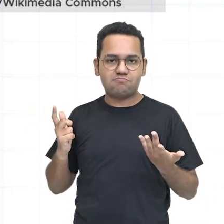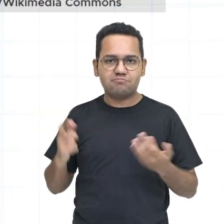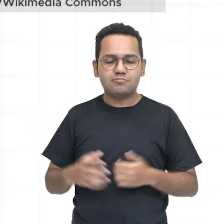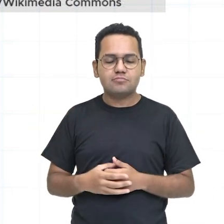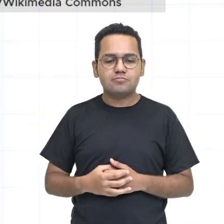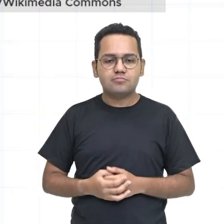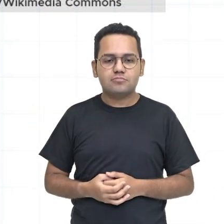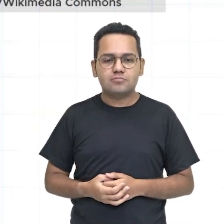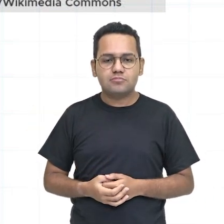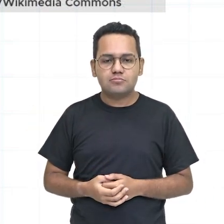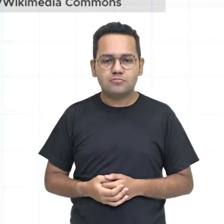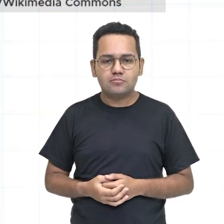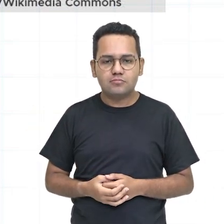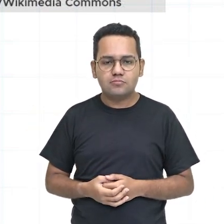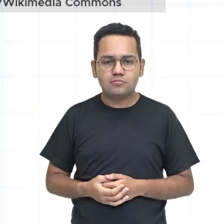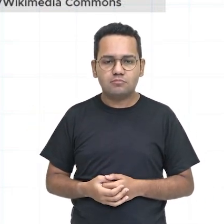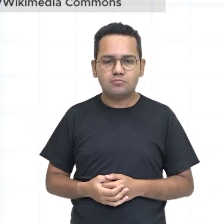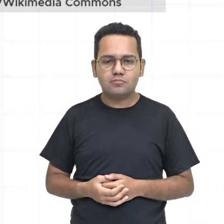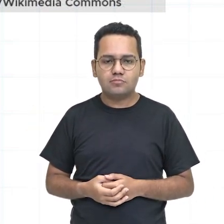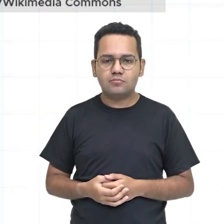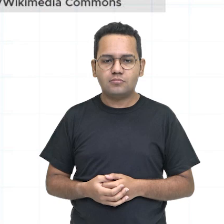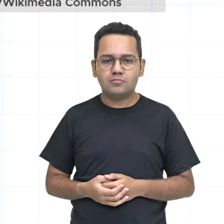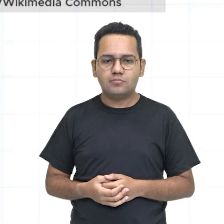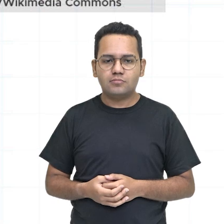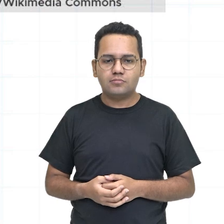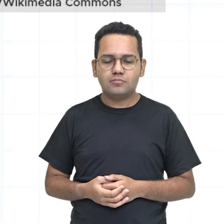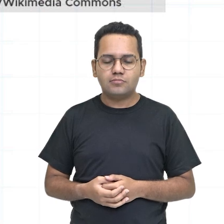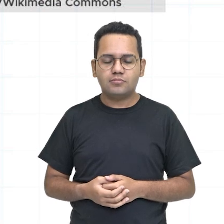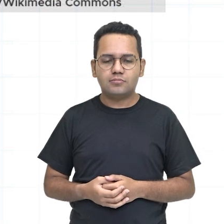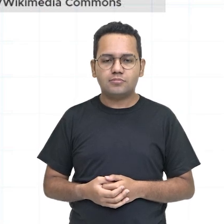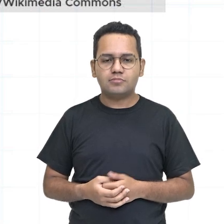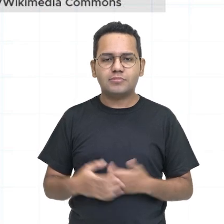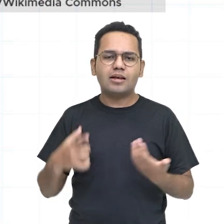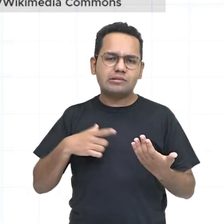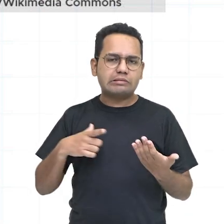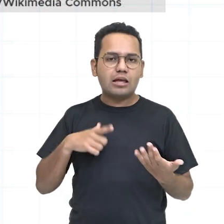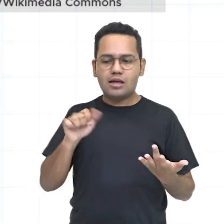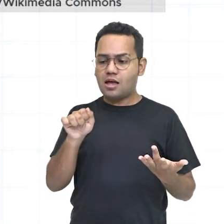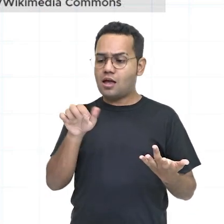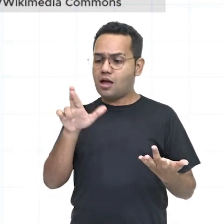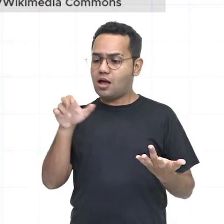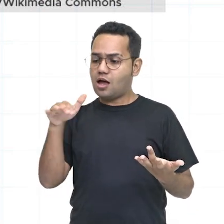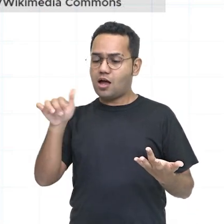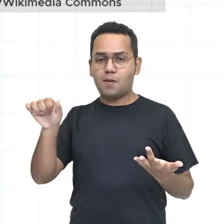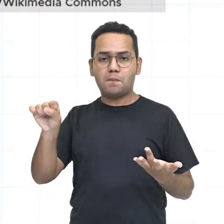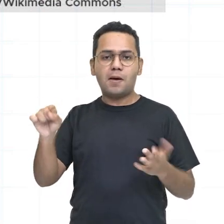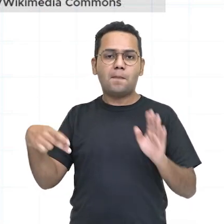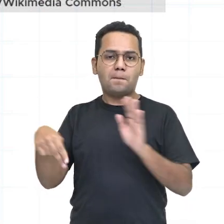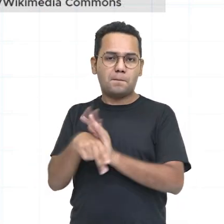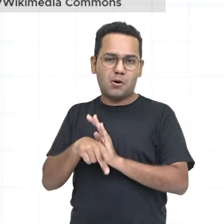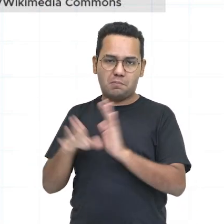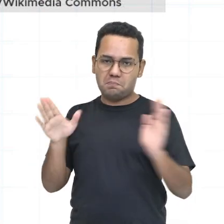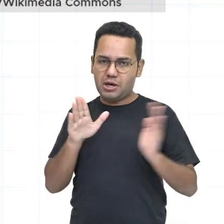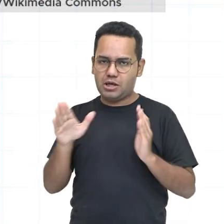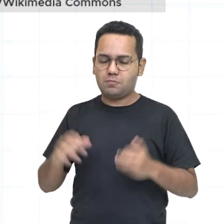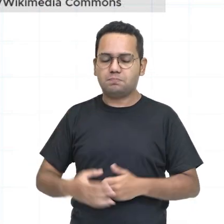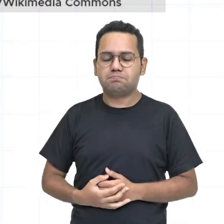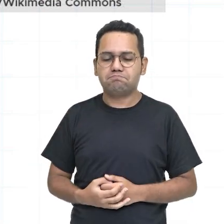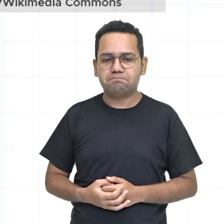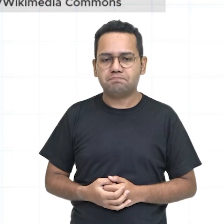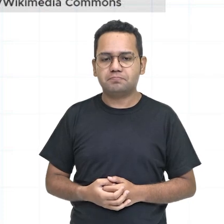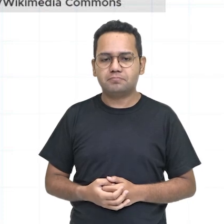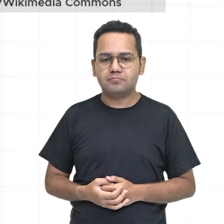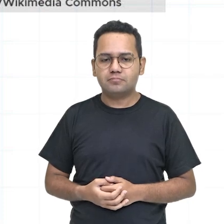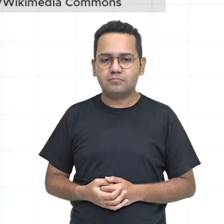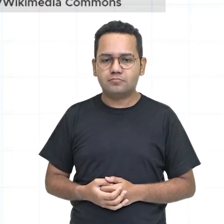Eles estão armados, ok? Podem ver, nós podemos observar algumas espingardas. E aqui no